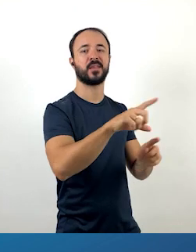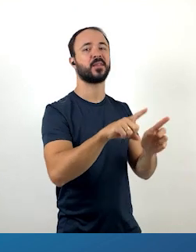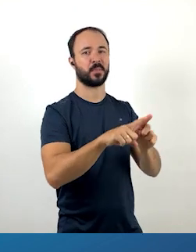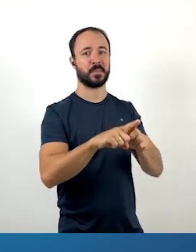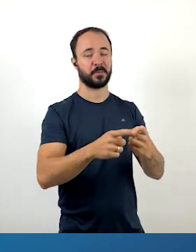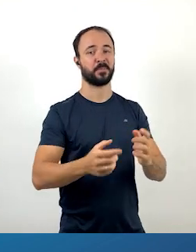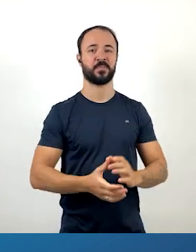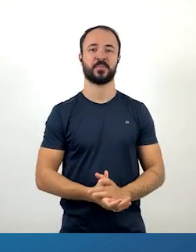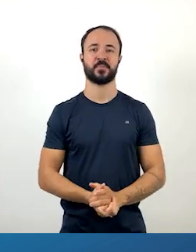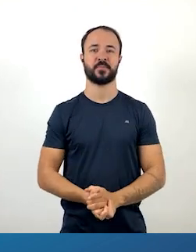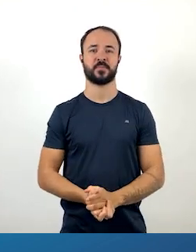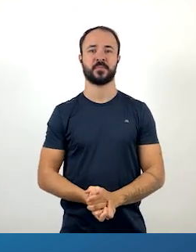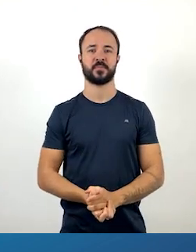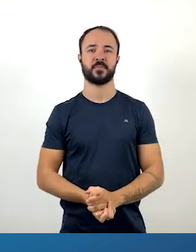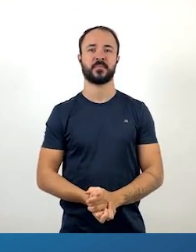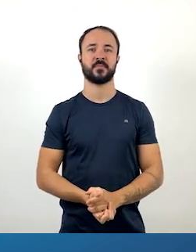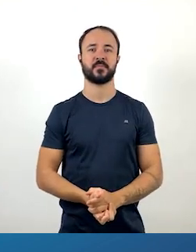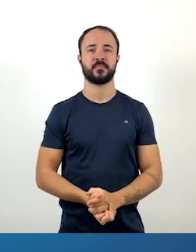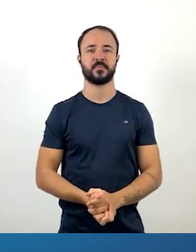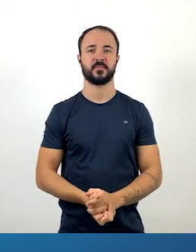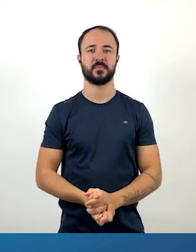pela corrosão desses edifícios.